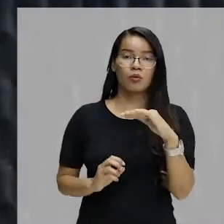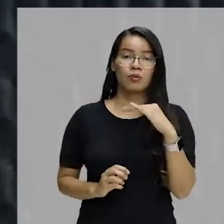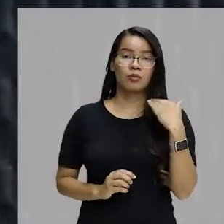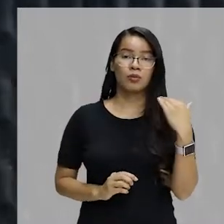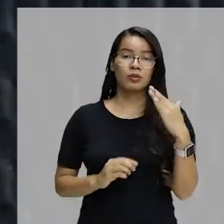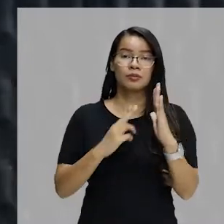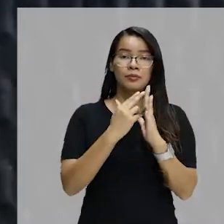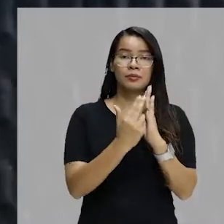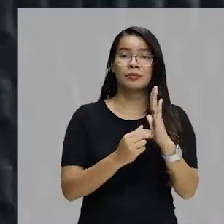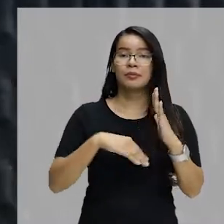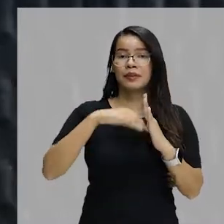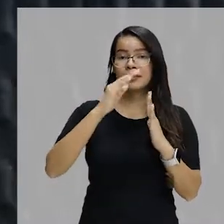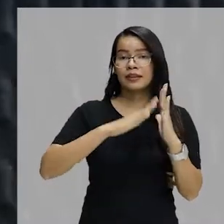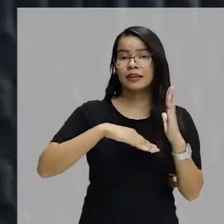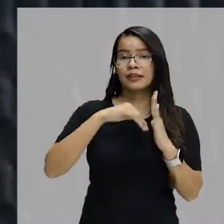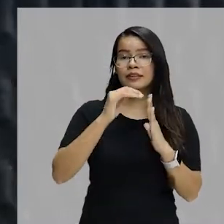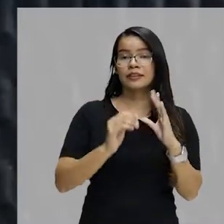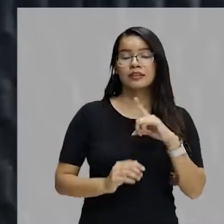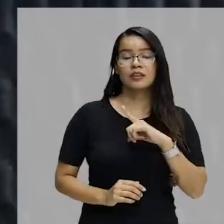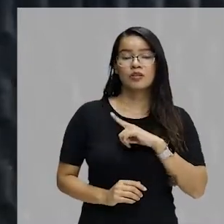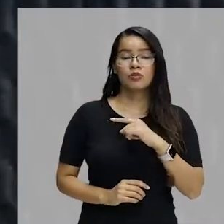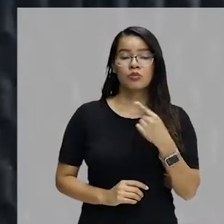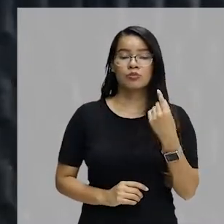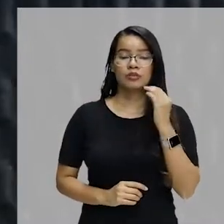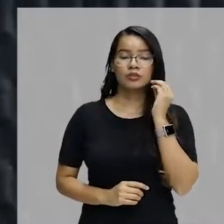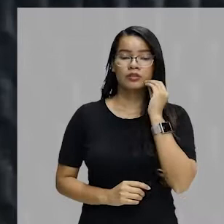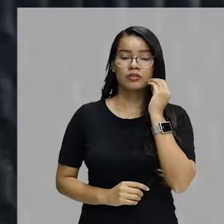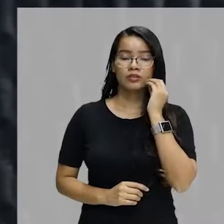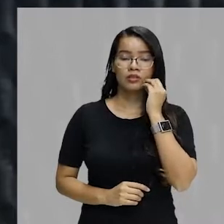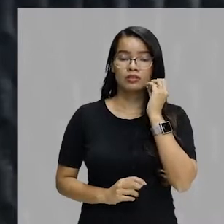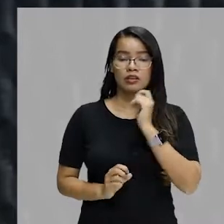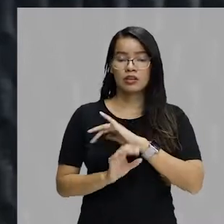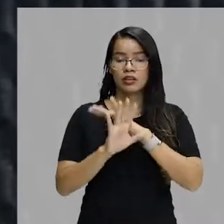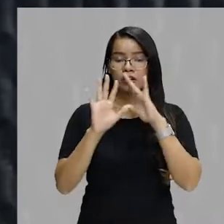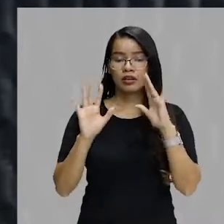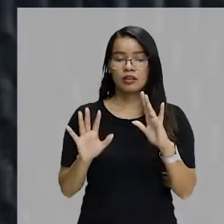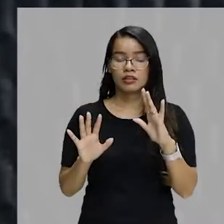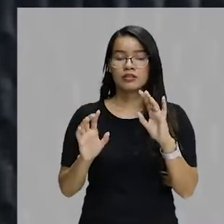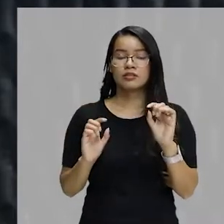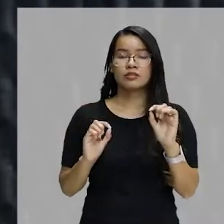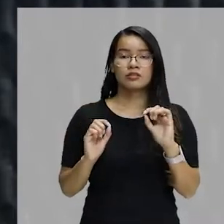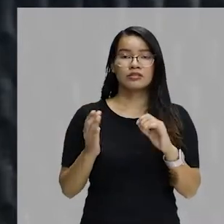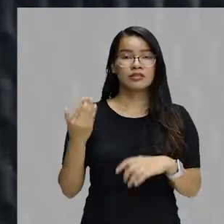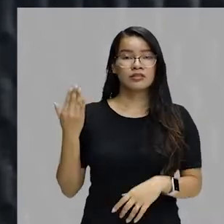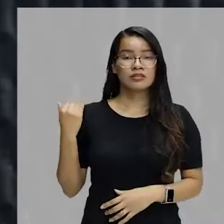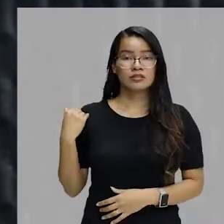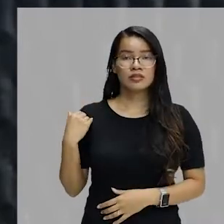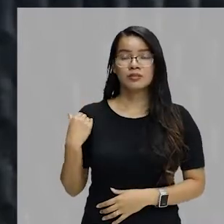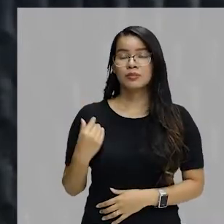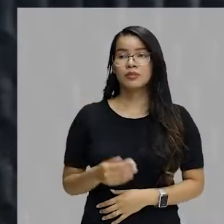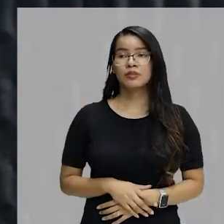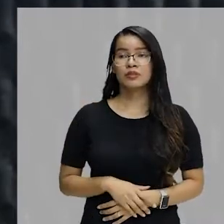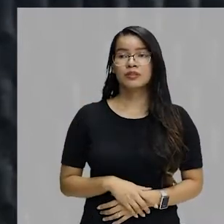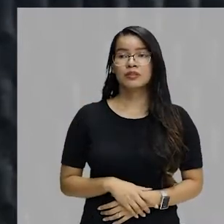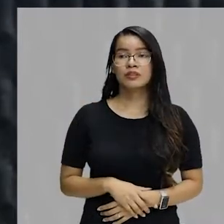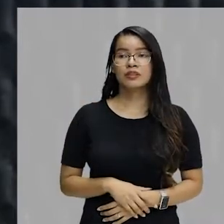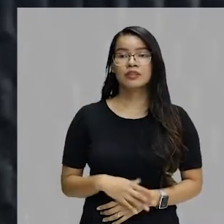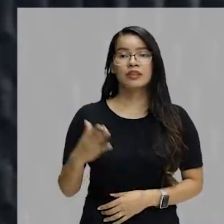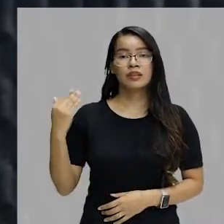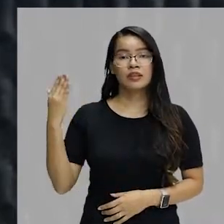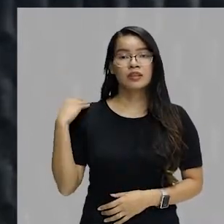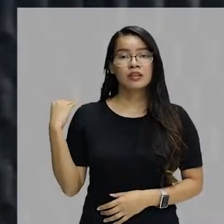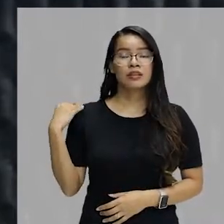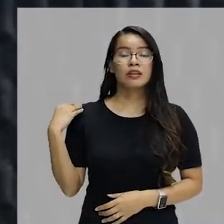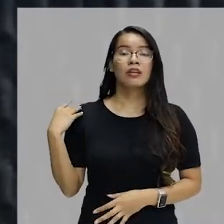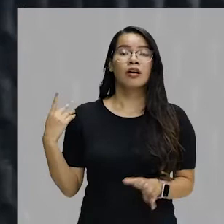que existe uma tentativa, claramente, desde cedo, nas vésperas da